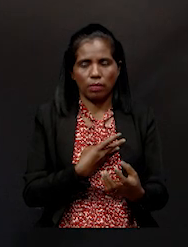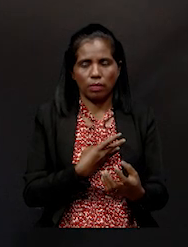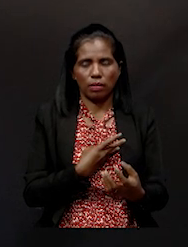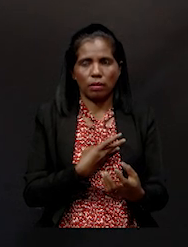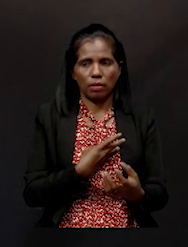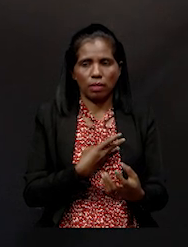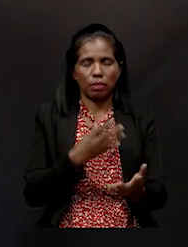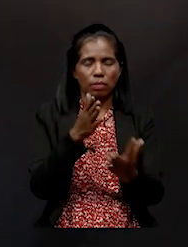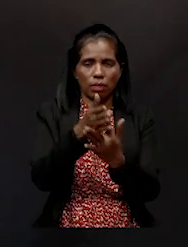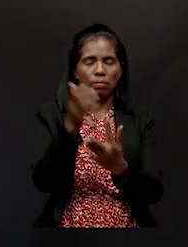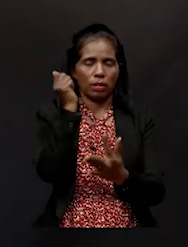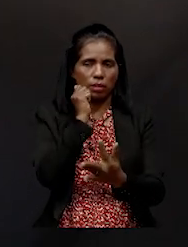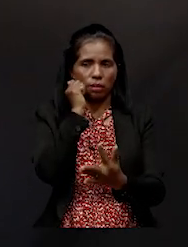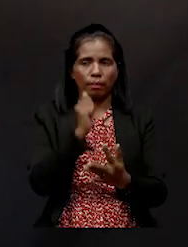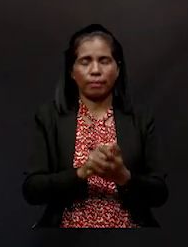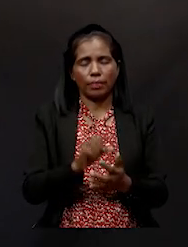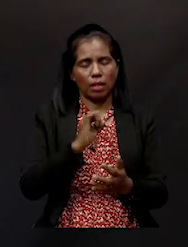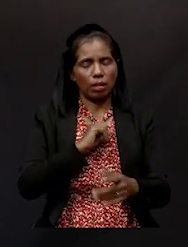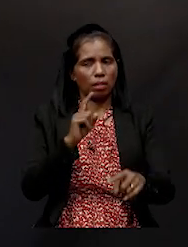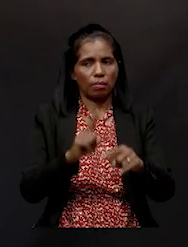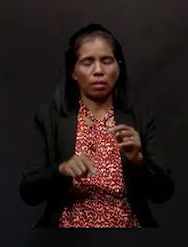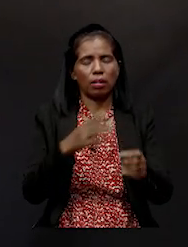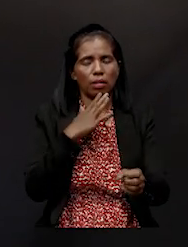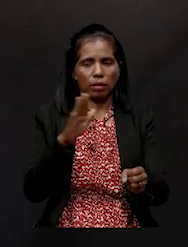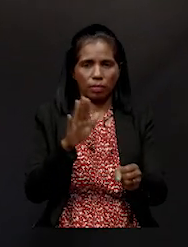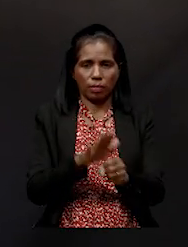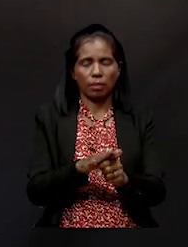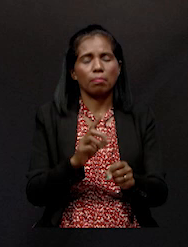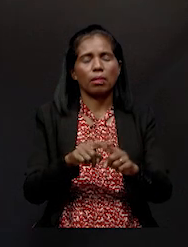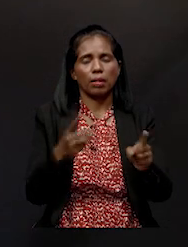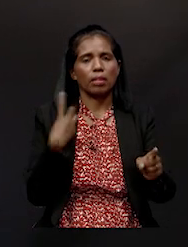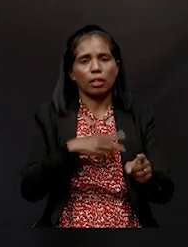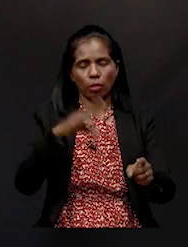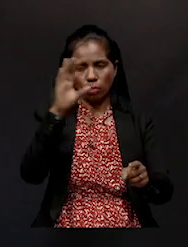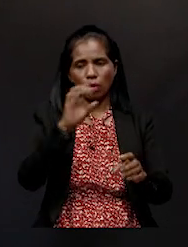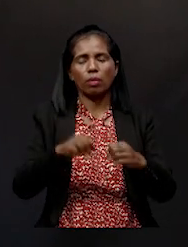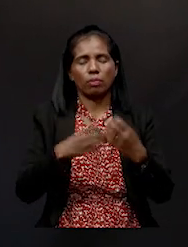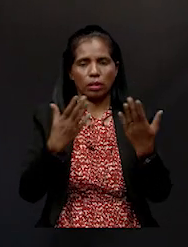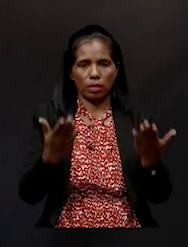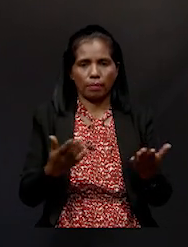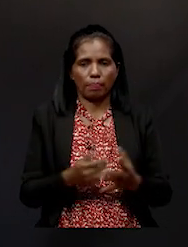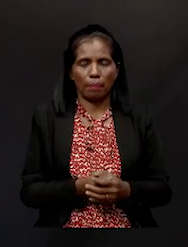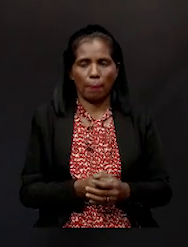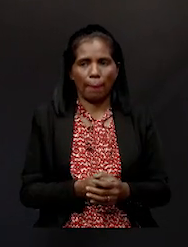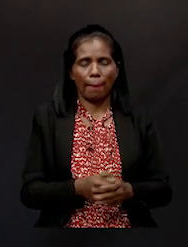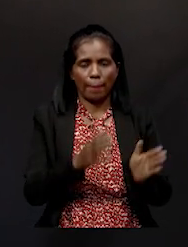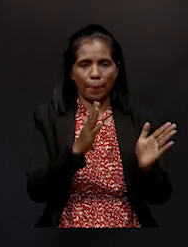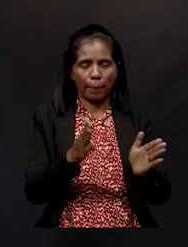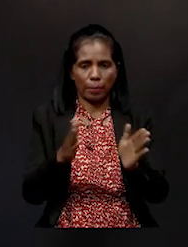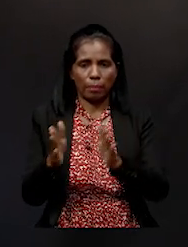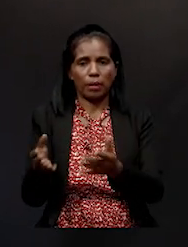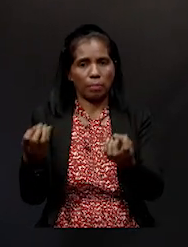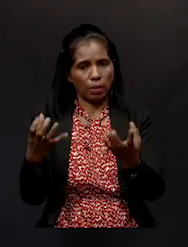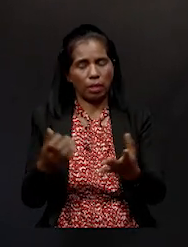pa adesão asiania. Aula bela dia suficiente, mas bem ita pouca meios para rodi prepara para